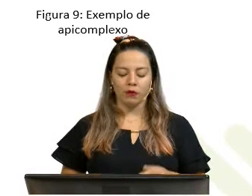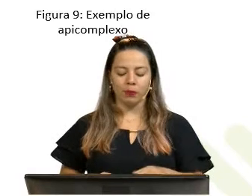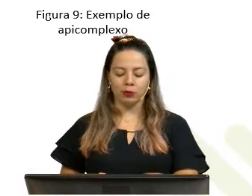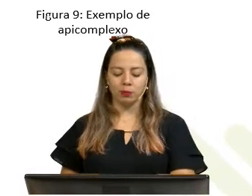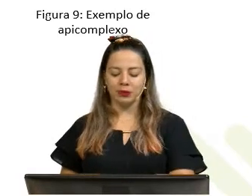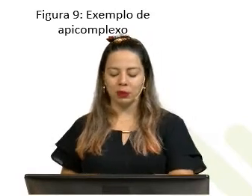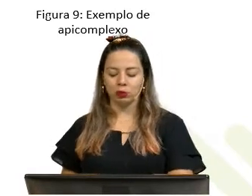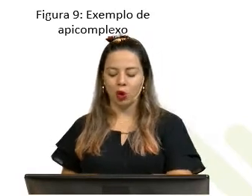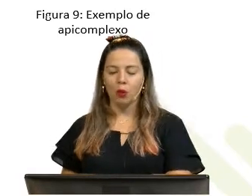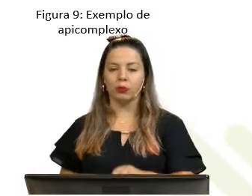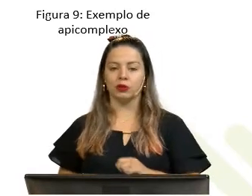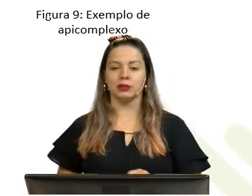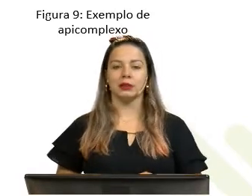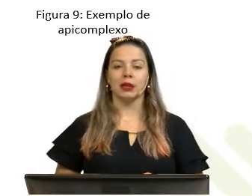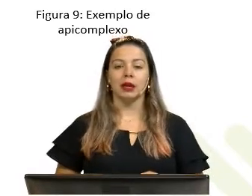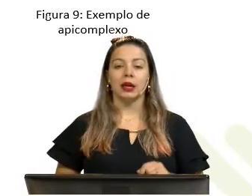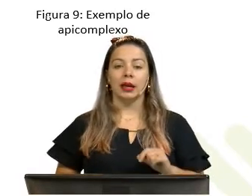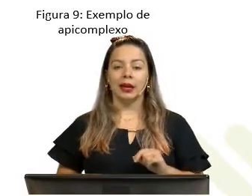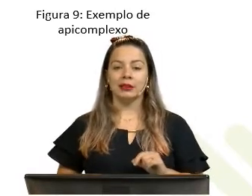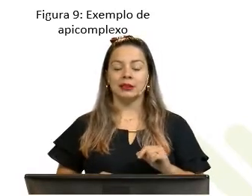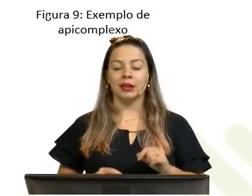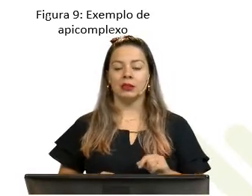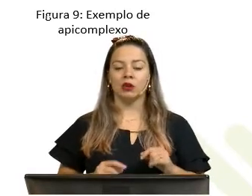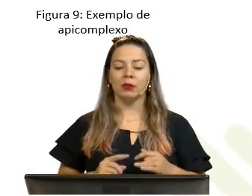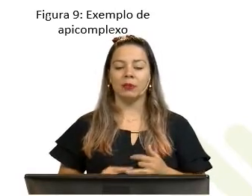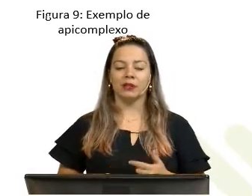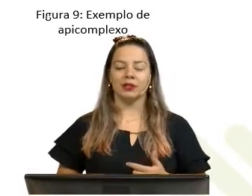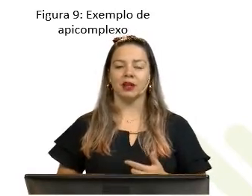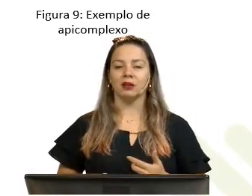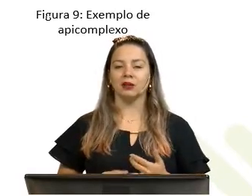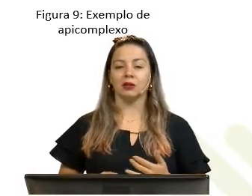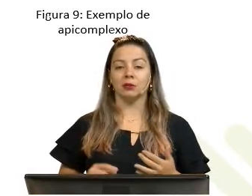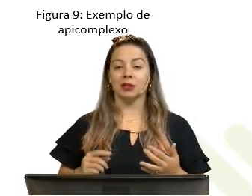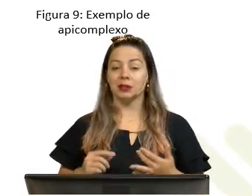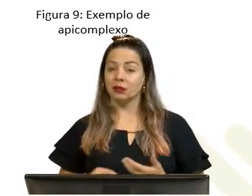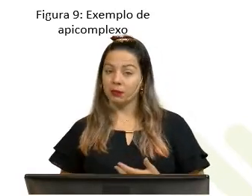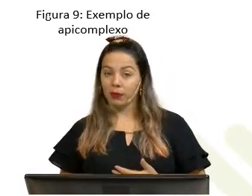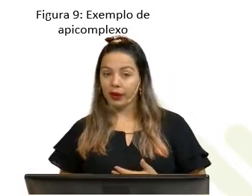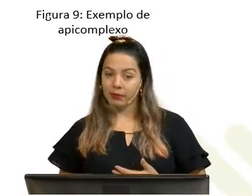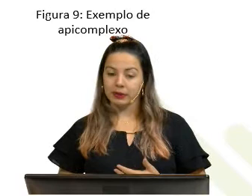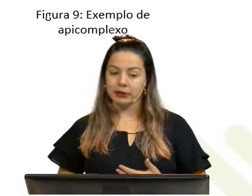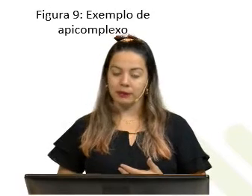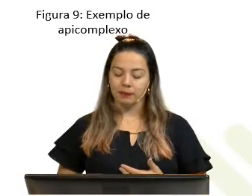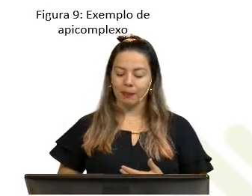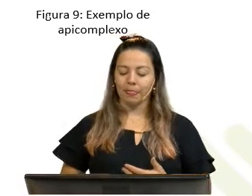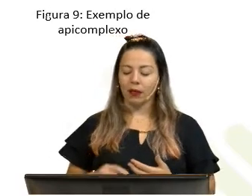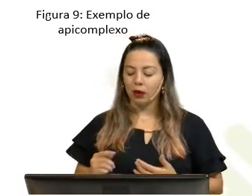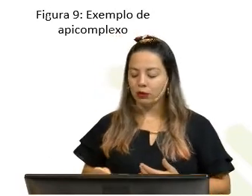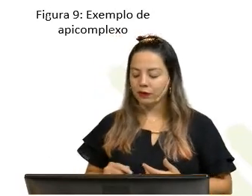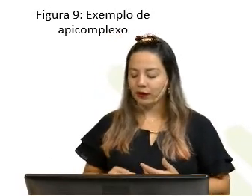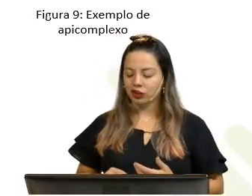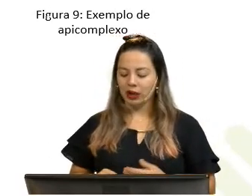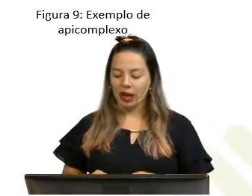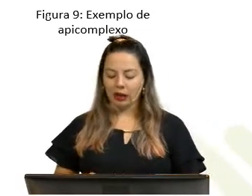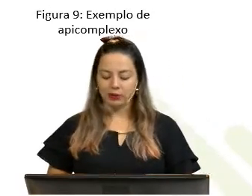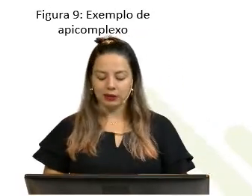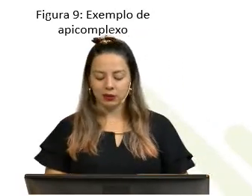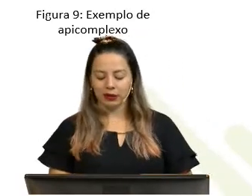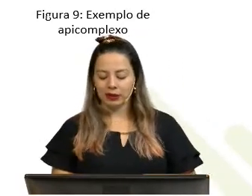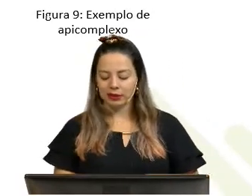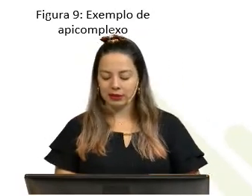locomove pelo pseudónimo diz esses seres como representados nós temos a 60 moedas os flagelados